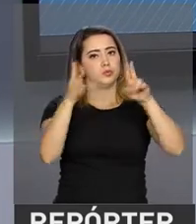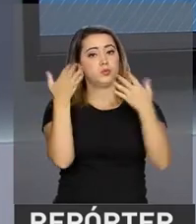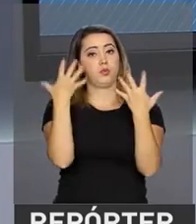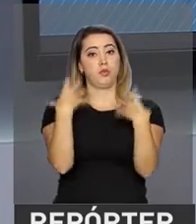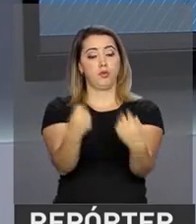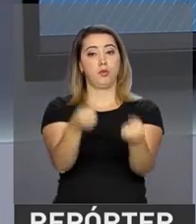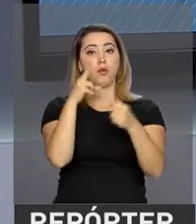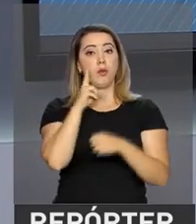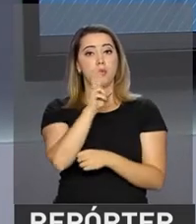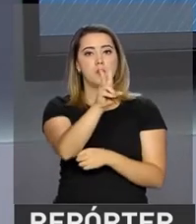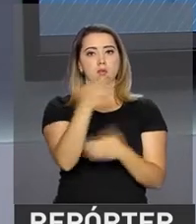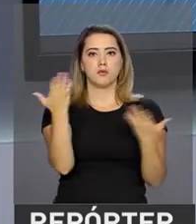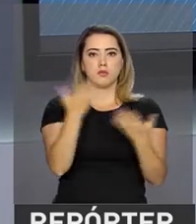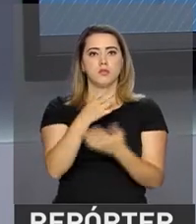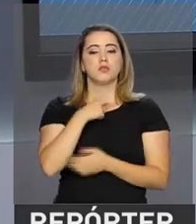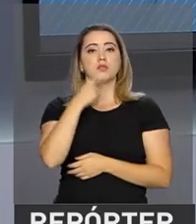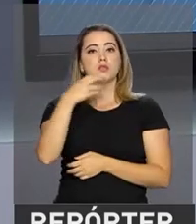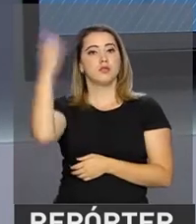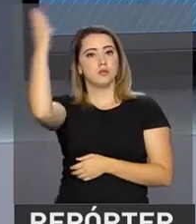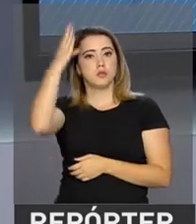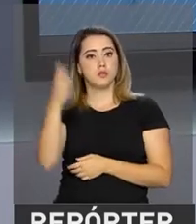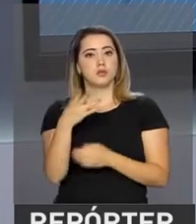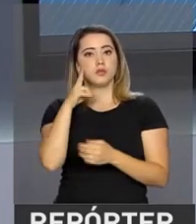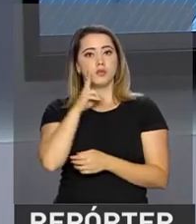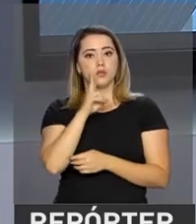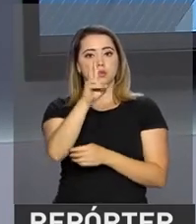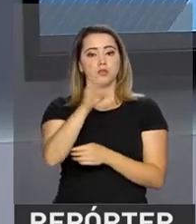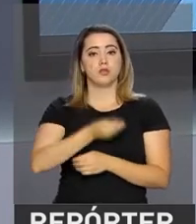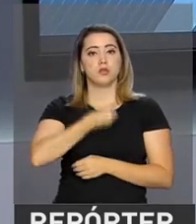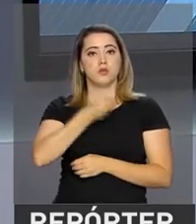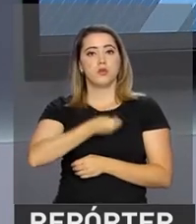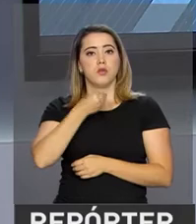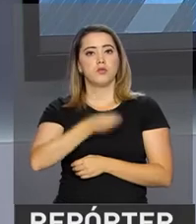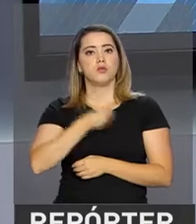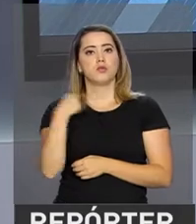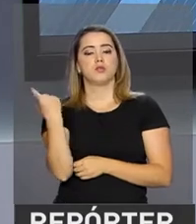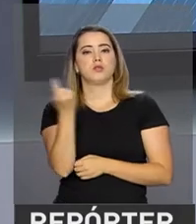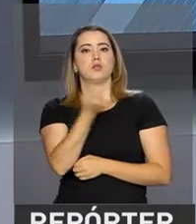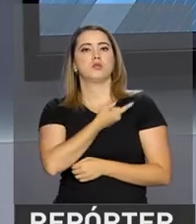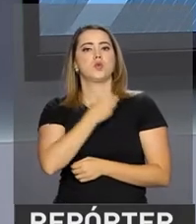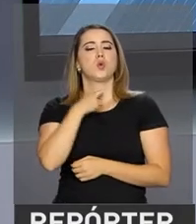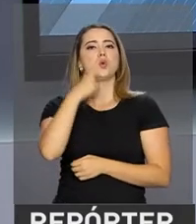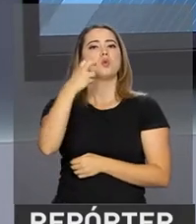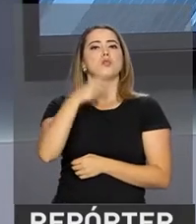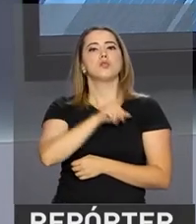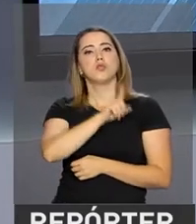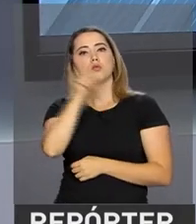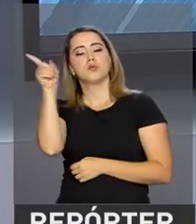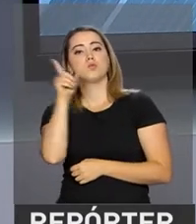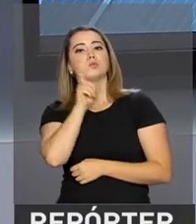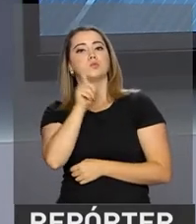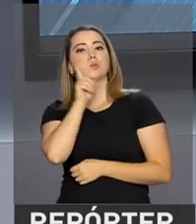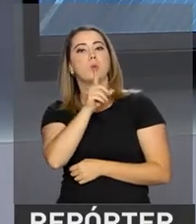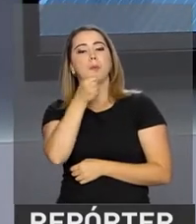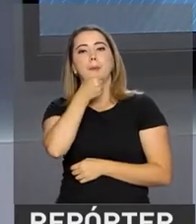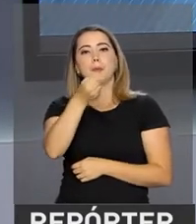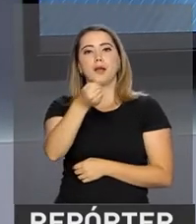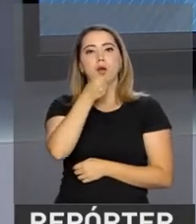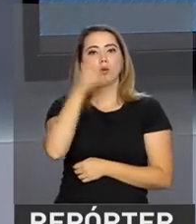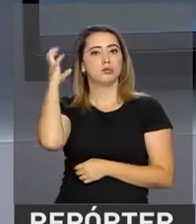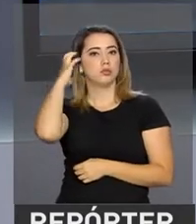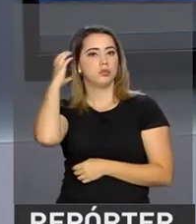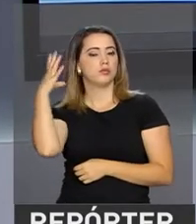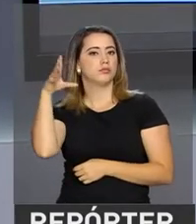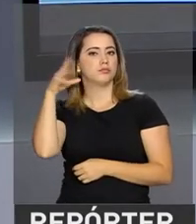nós vamos então voltar para o estúdio da voz do brasil e acompanhar a participação ao vivo da nossa correspondente nos estados unidos paulo de